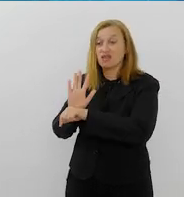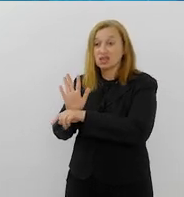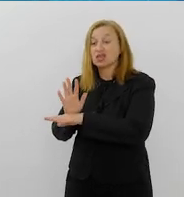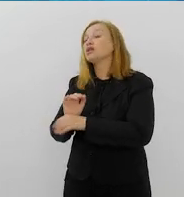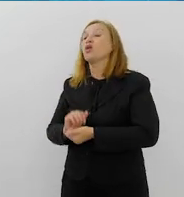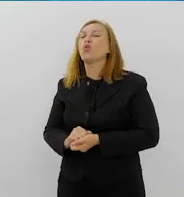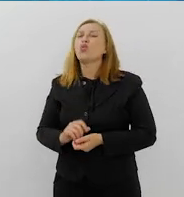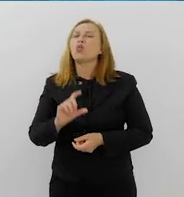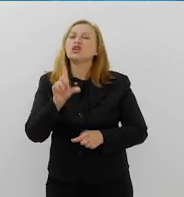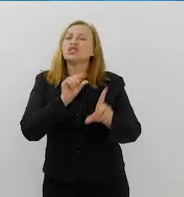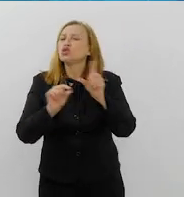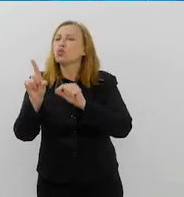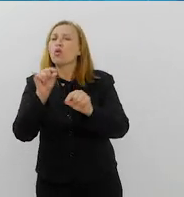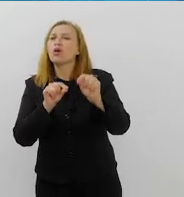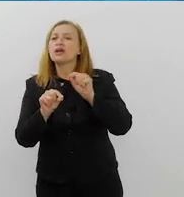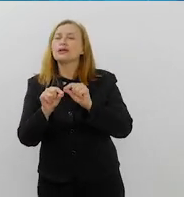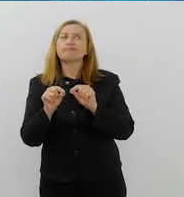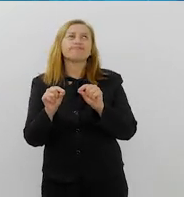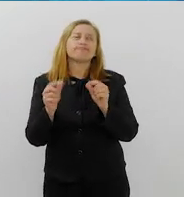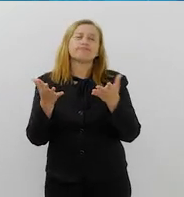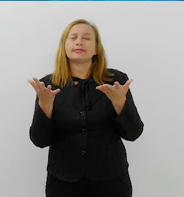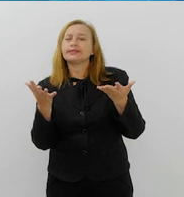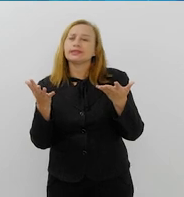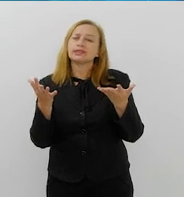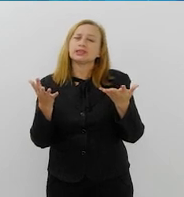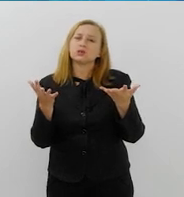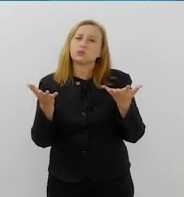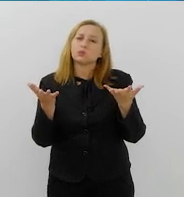né? Selecione,